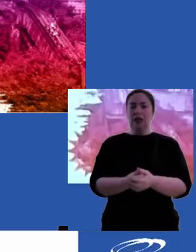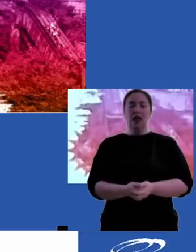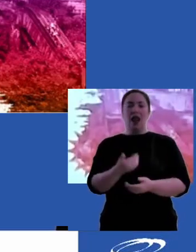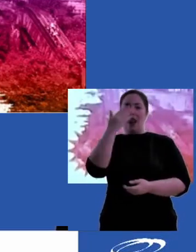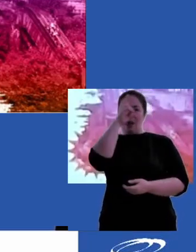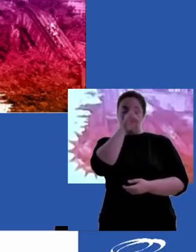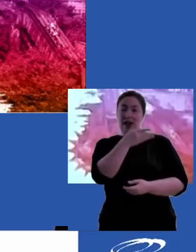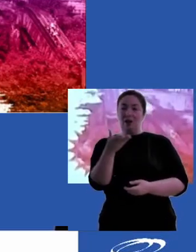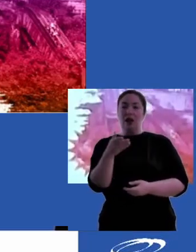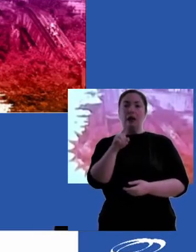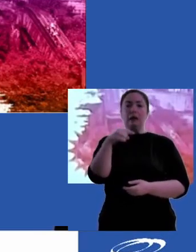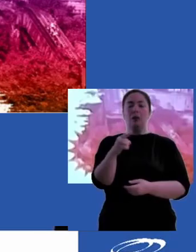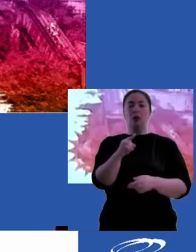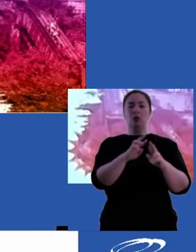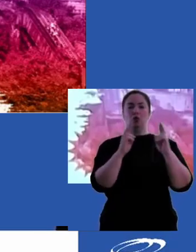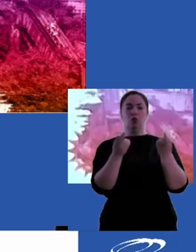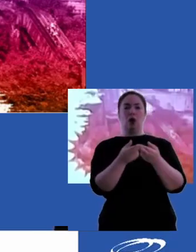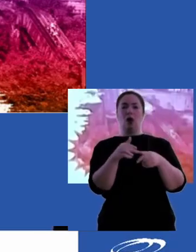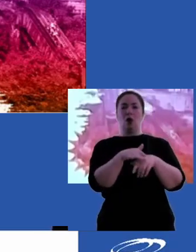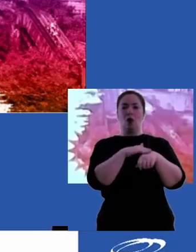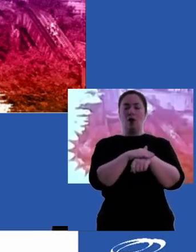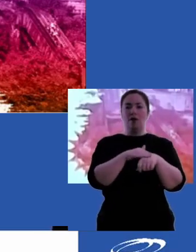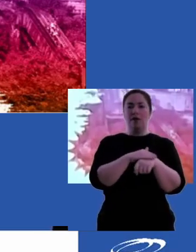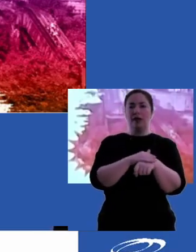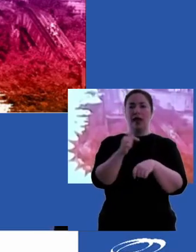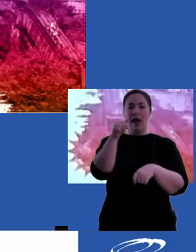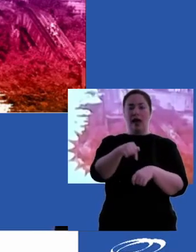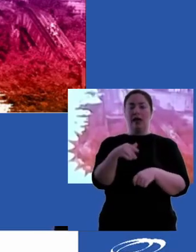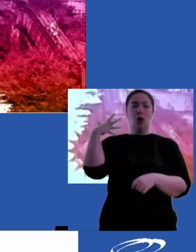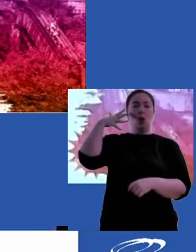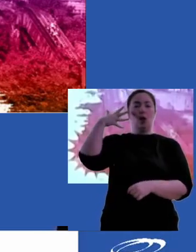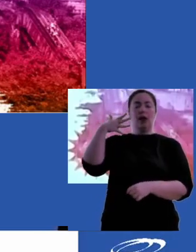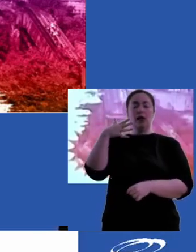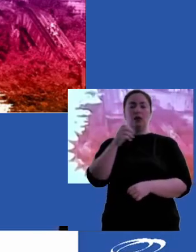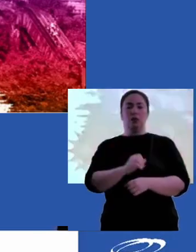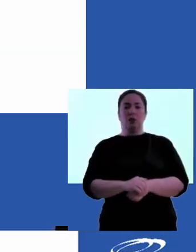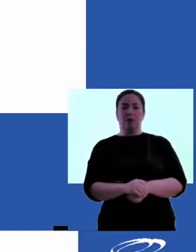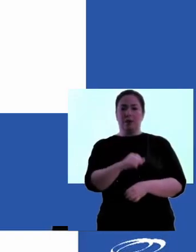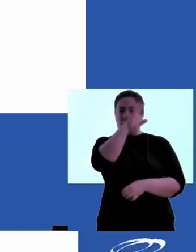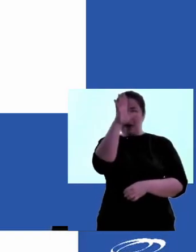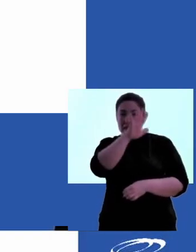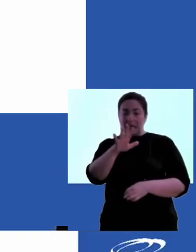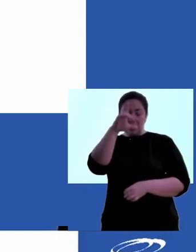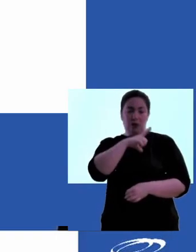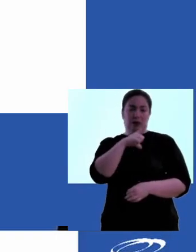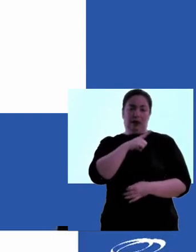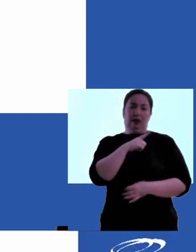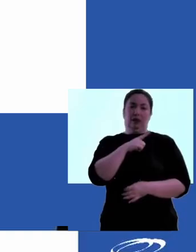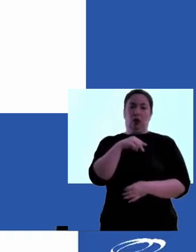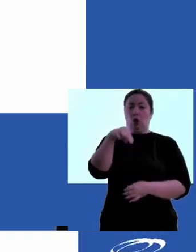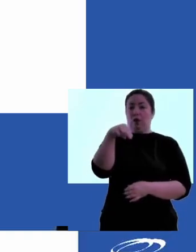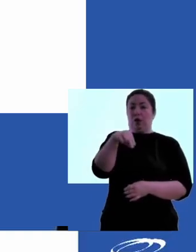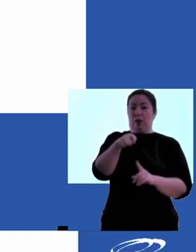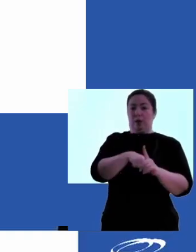nós teremos o Congresso de Controle de Infecção brasileiro aqui no Rio de Janeiro em novembro, gostaria de convidar a todos. E agradecer muito a